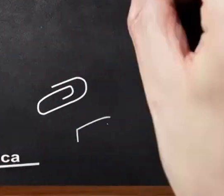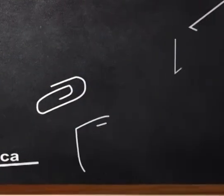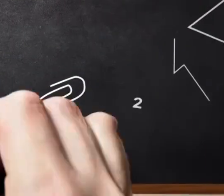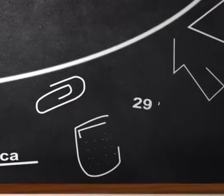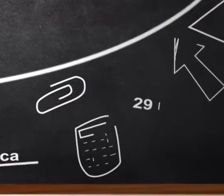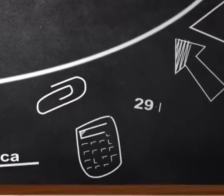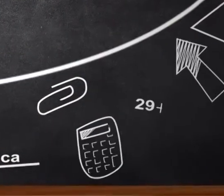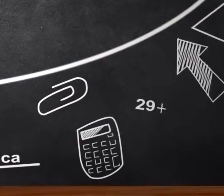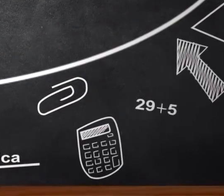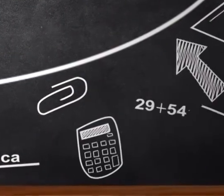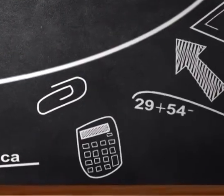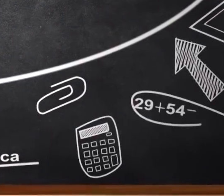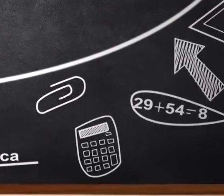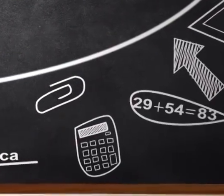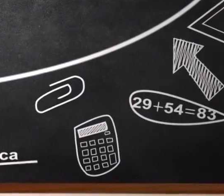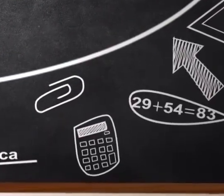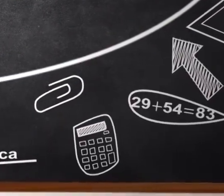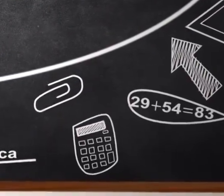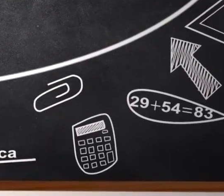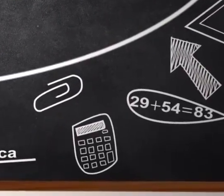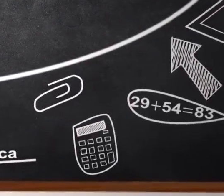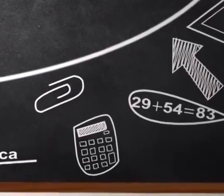E aí